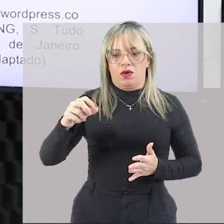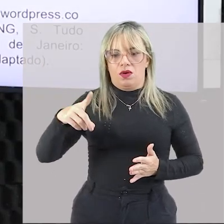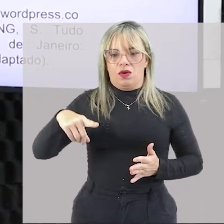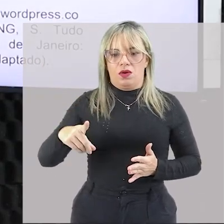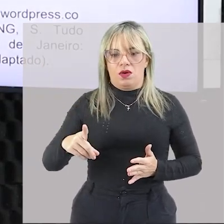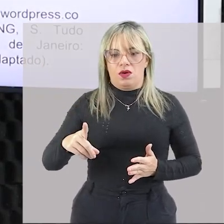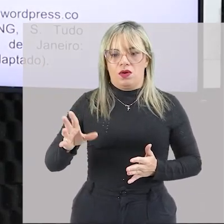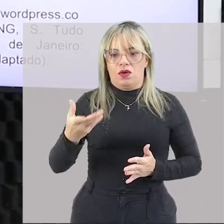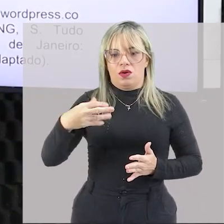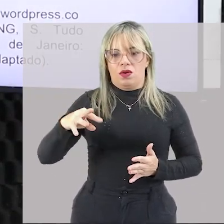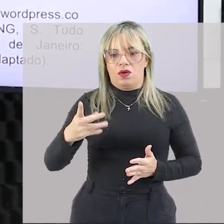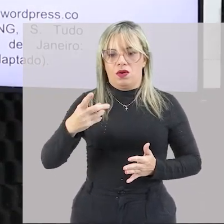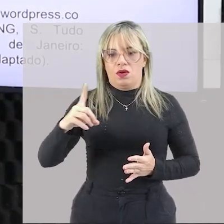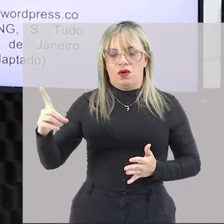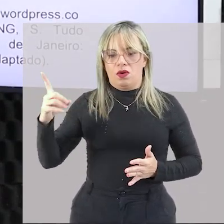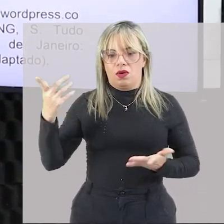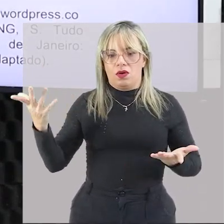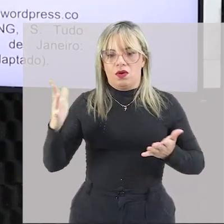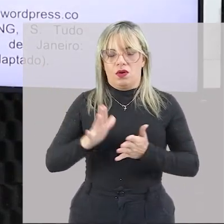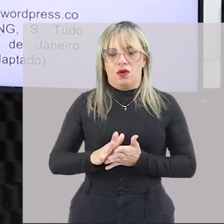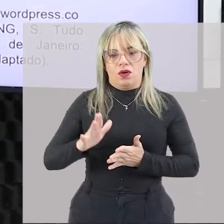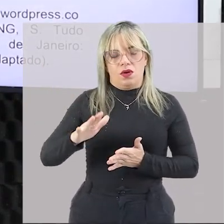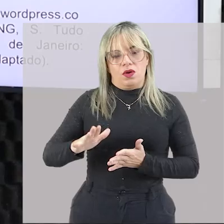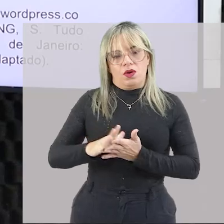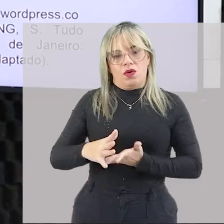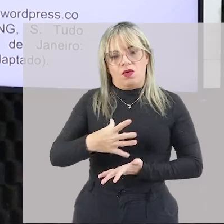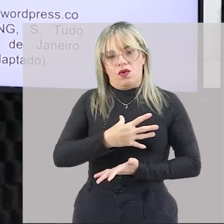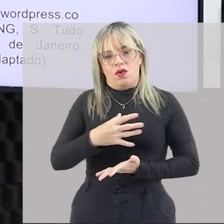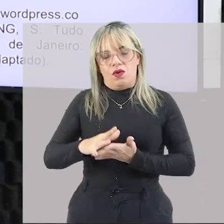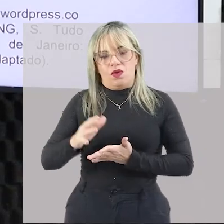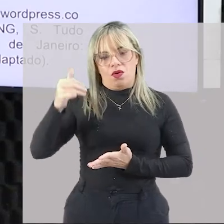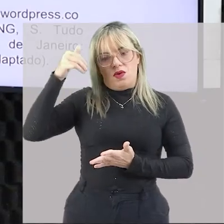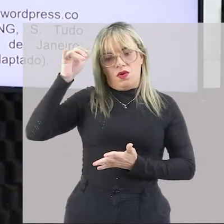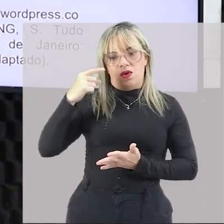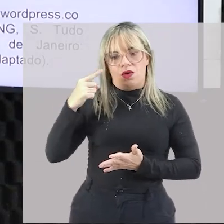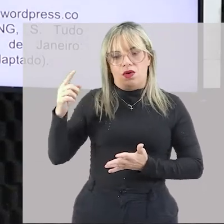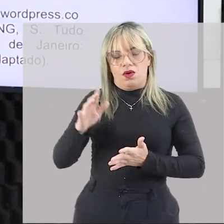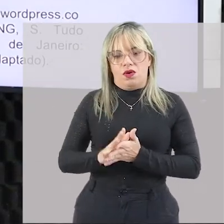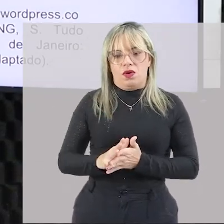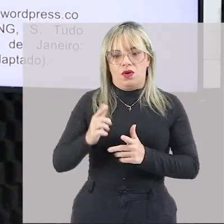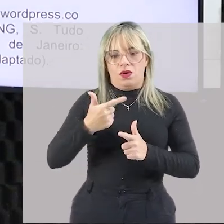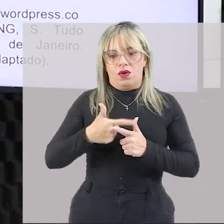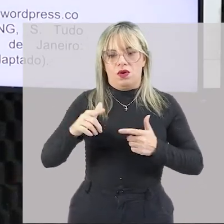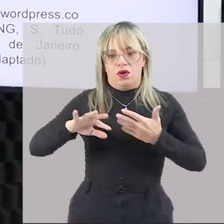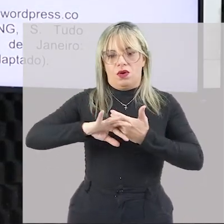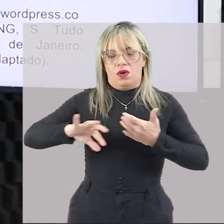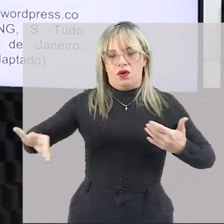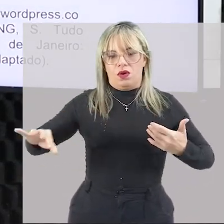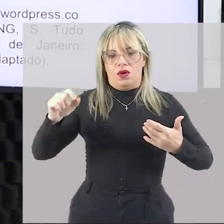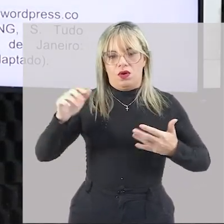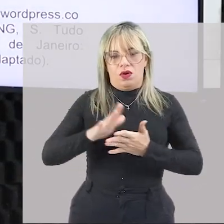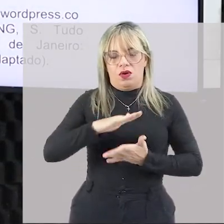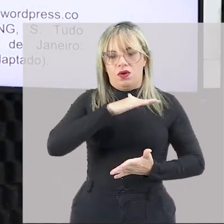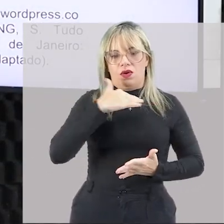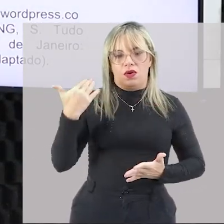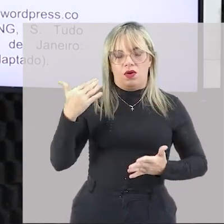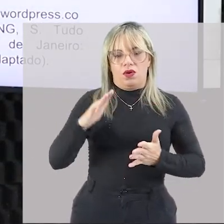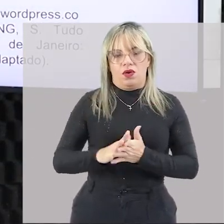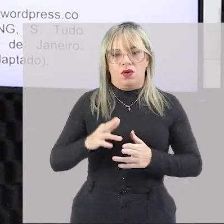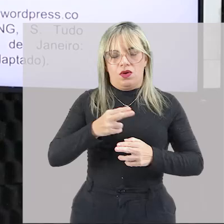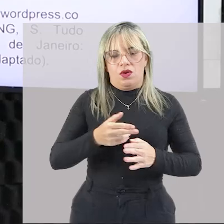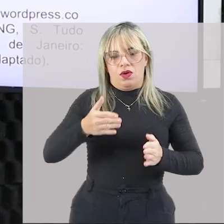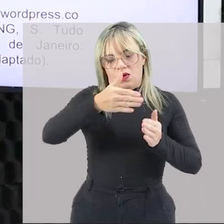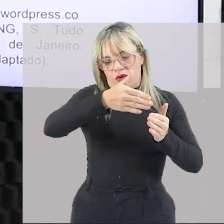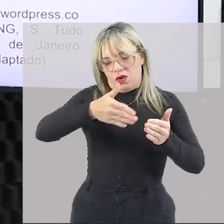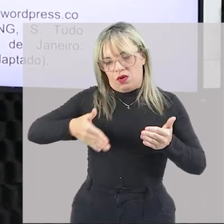Damien Hirst. É um bezerro dividido em duas partes. Meninos, criou uma polêmica, pegaram um bezerro morto, cortaram o bezerro